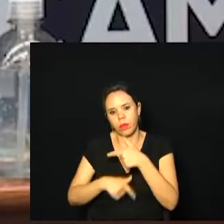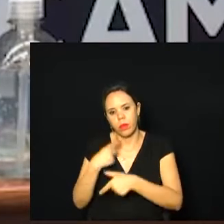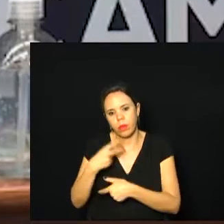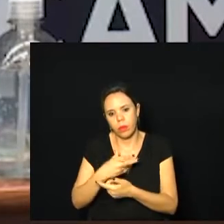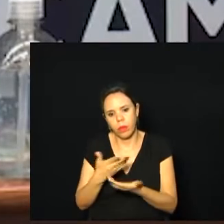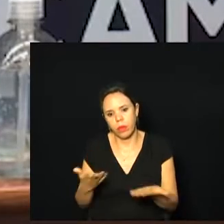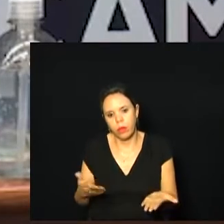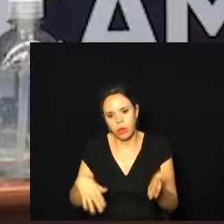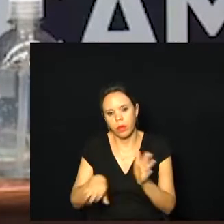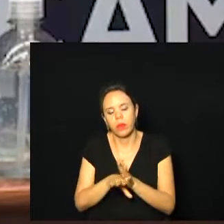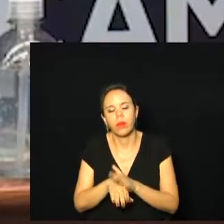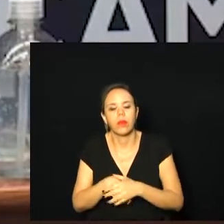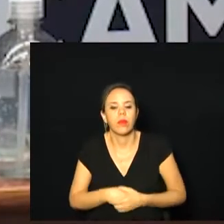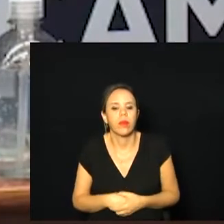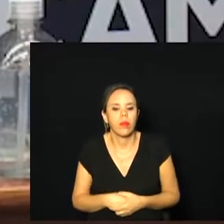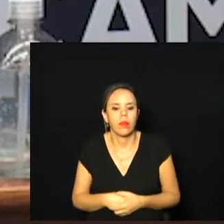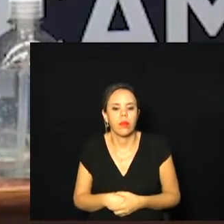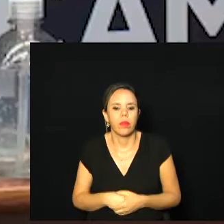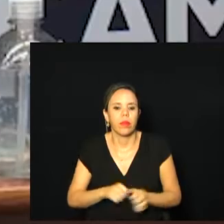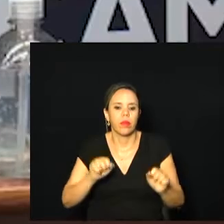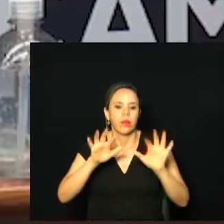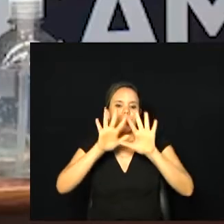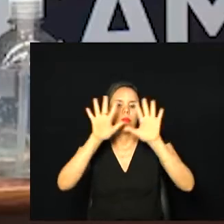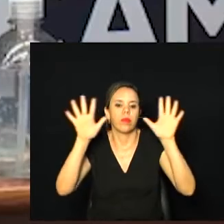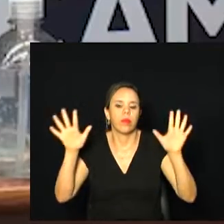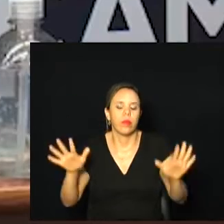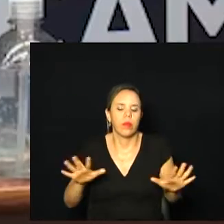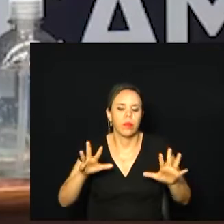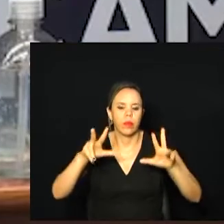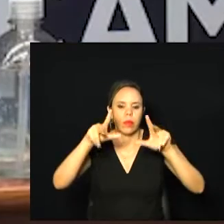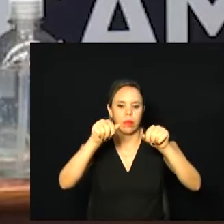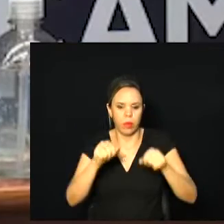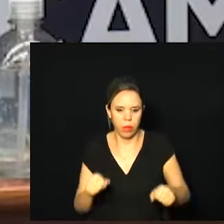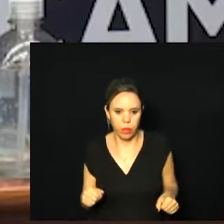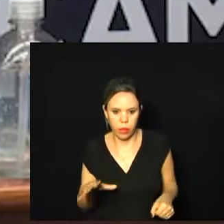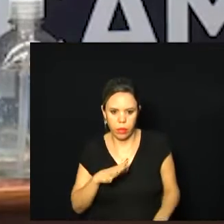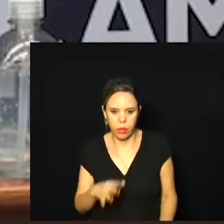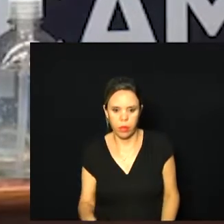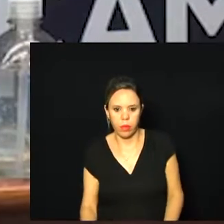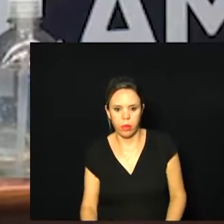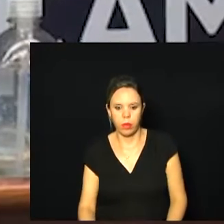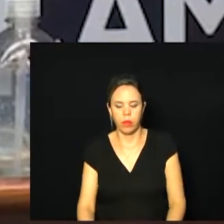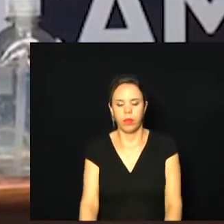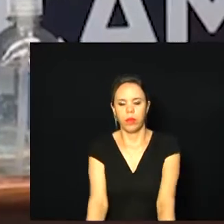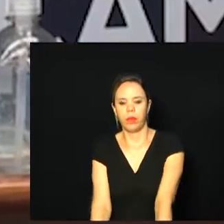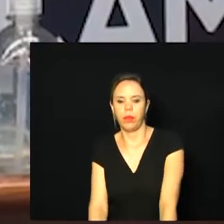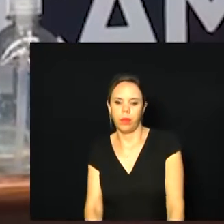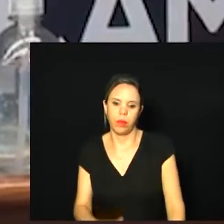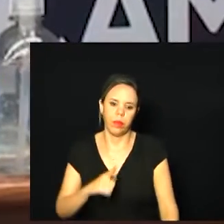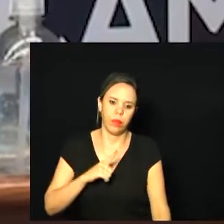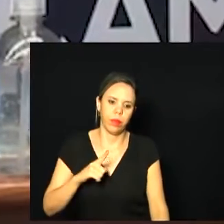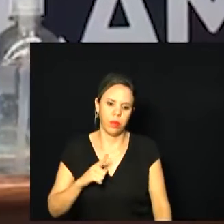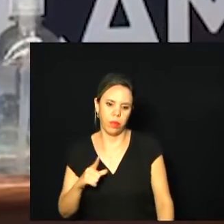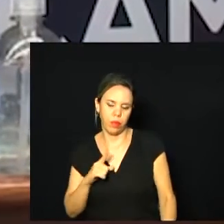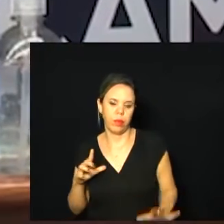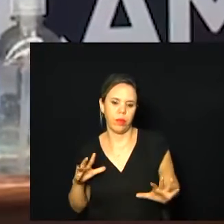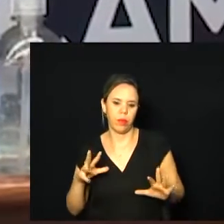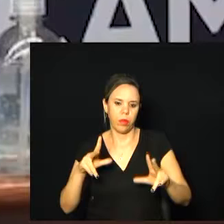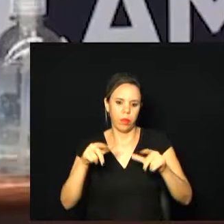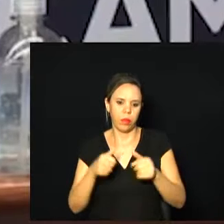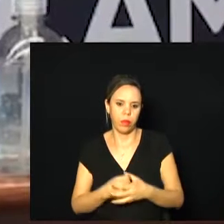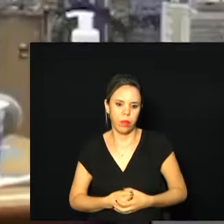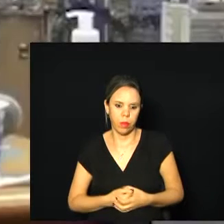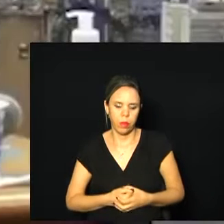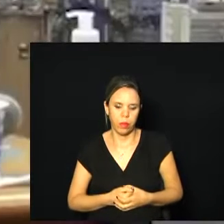vereador, que chega claramente em todos os cantos da cidade. Existem em todos os